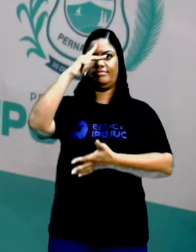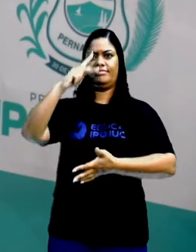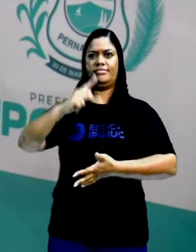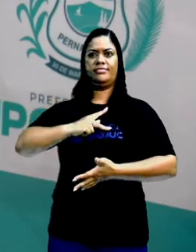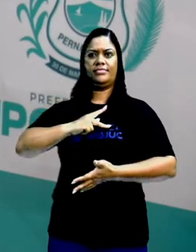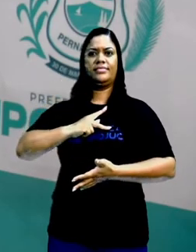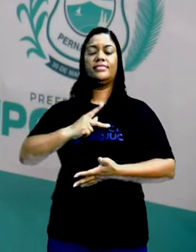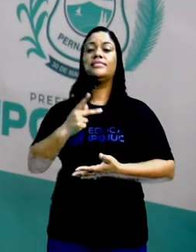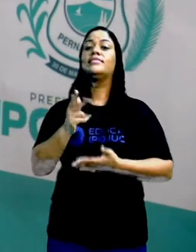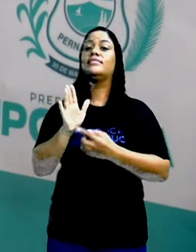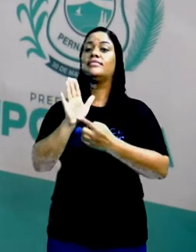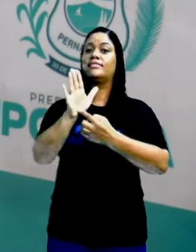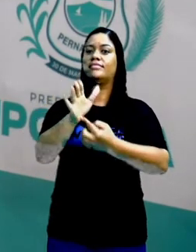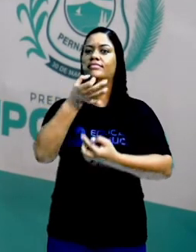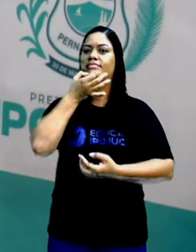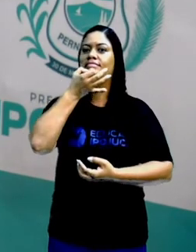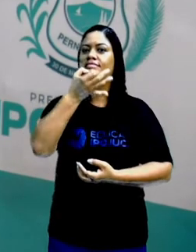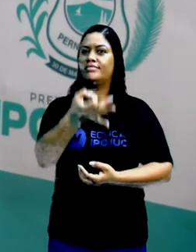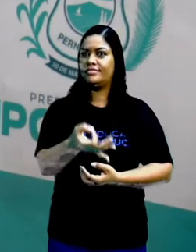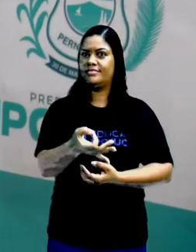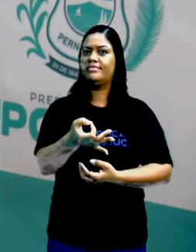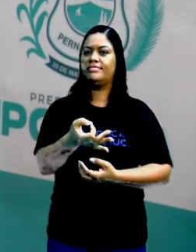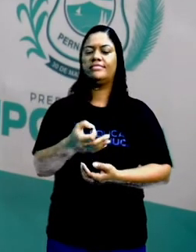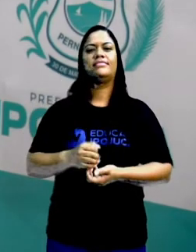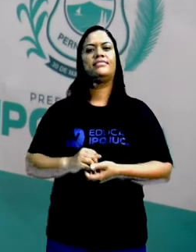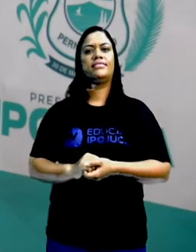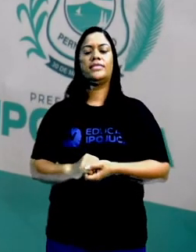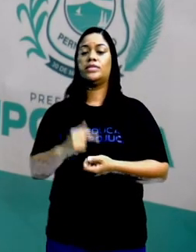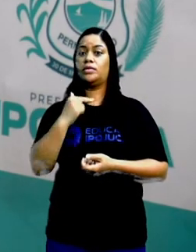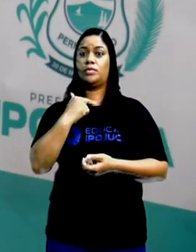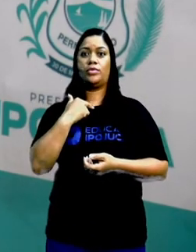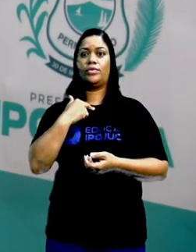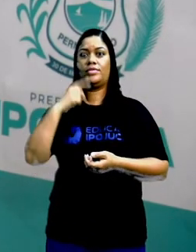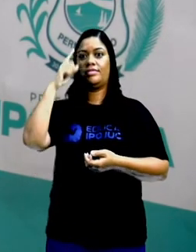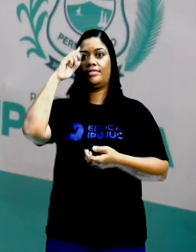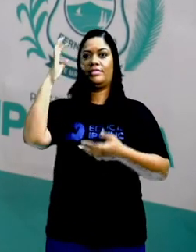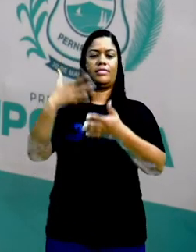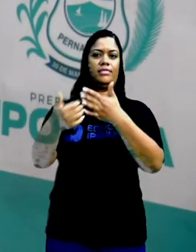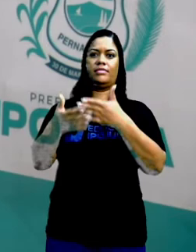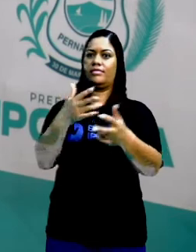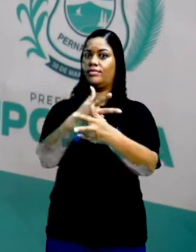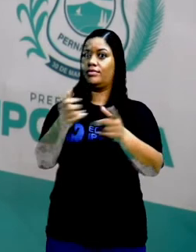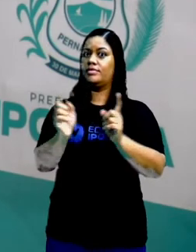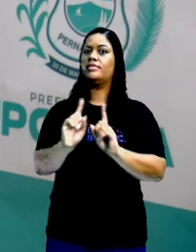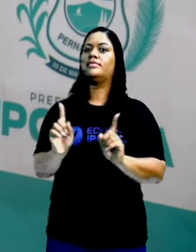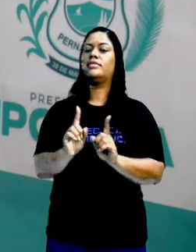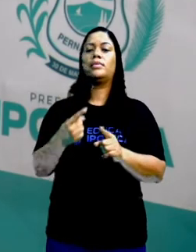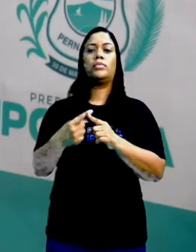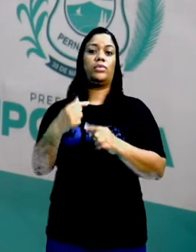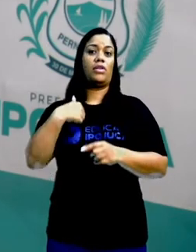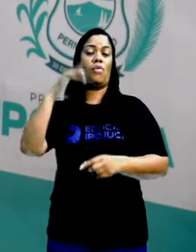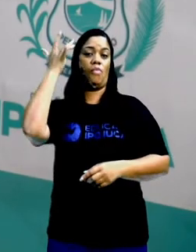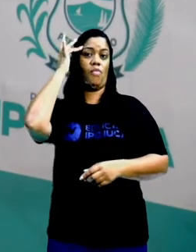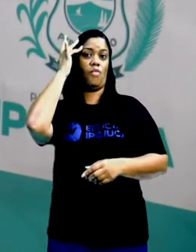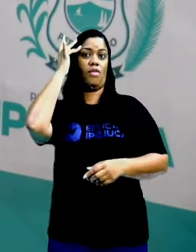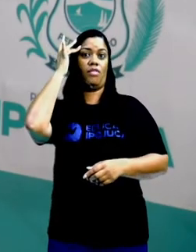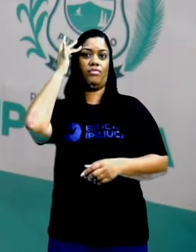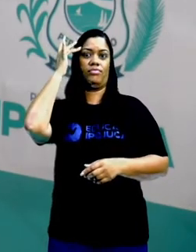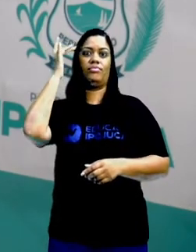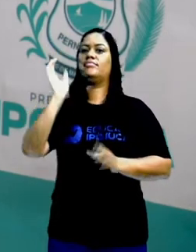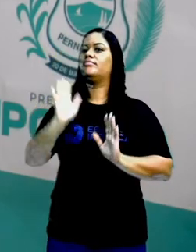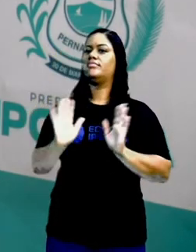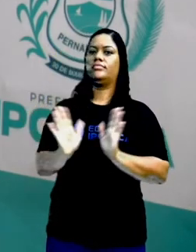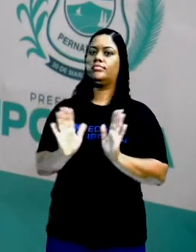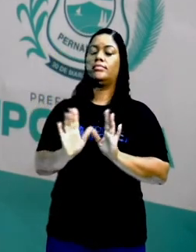tem que apresentar argumentos para isso e esses argumentos não pode ser qualquer coisa só porque eu acho não é o